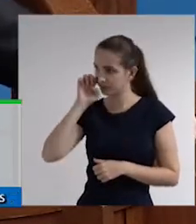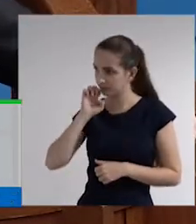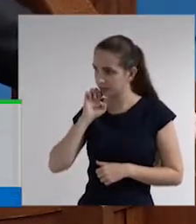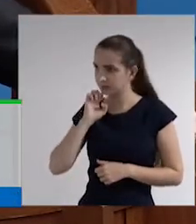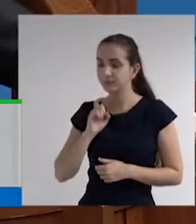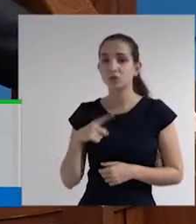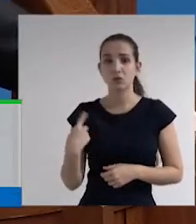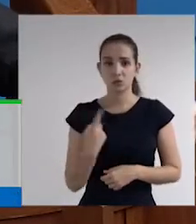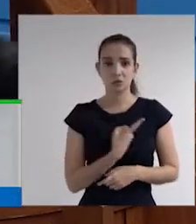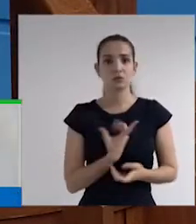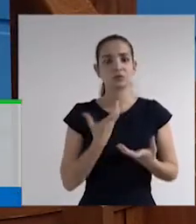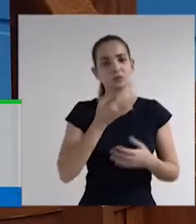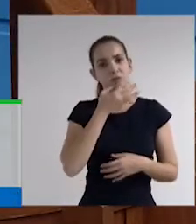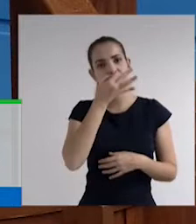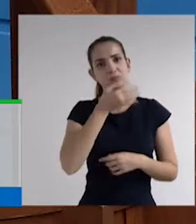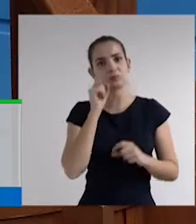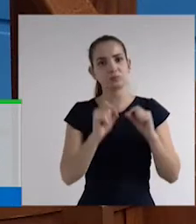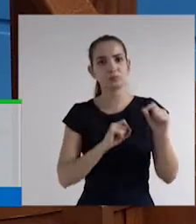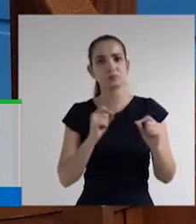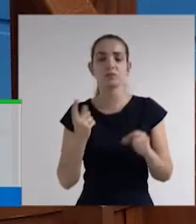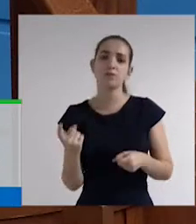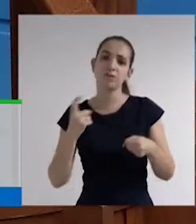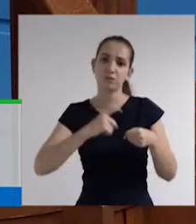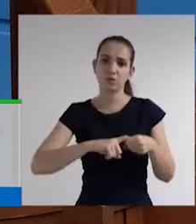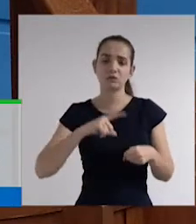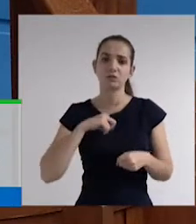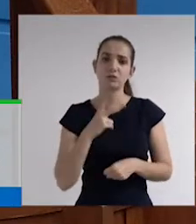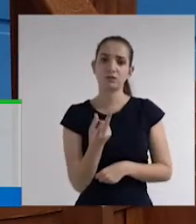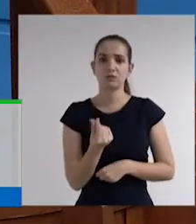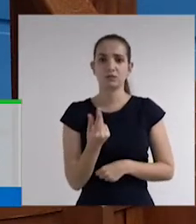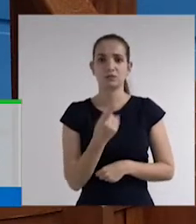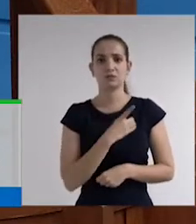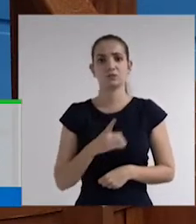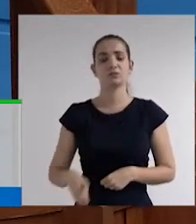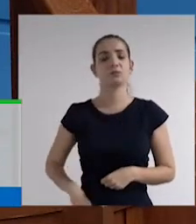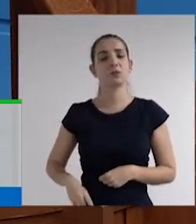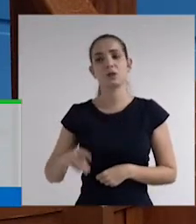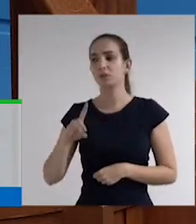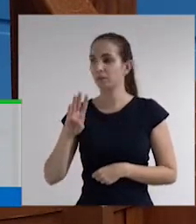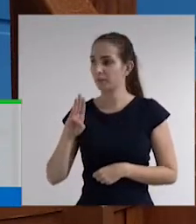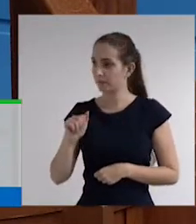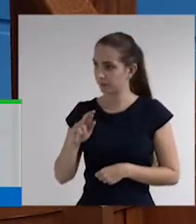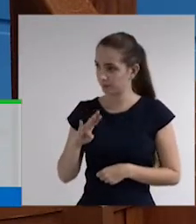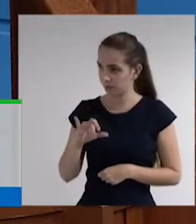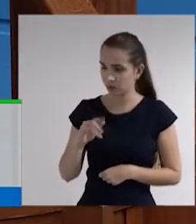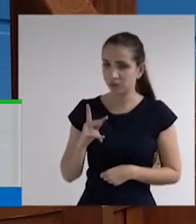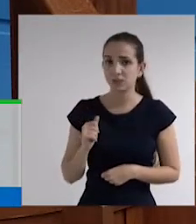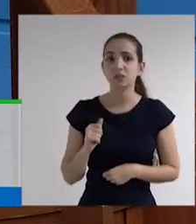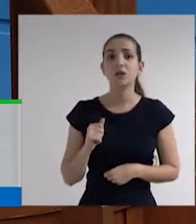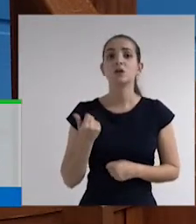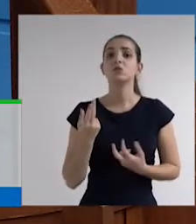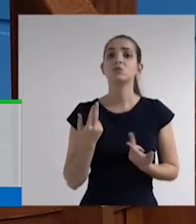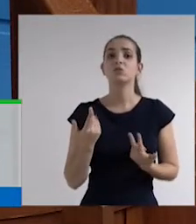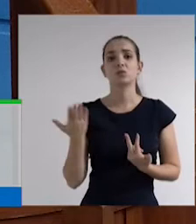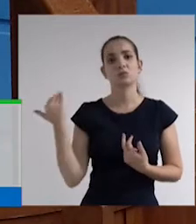final, que se volte a precificação, deputado Barbosinha, como era antigamente.